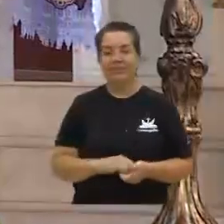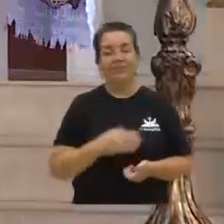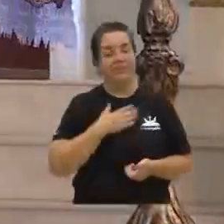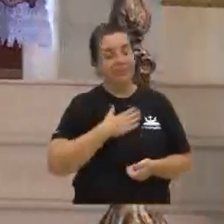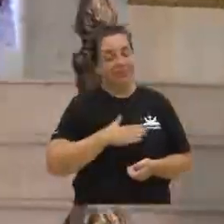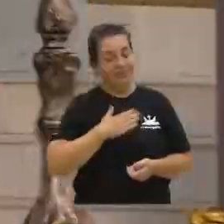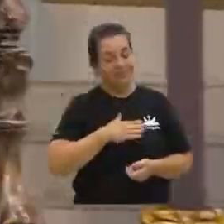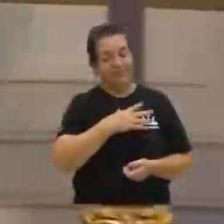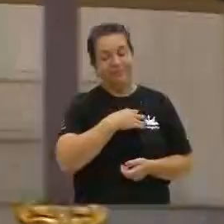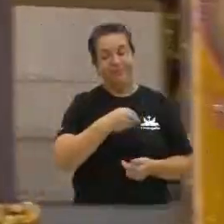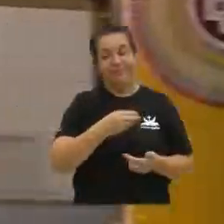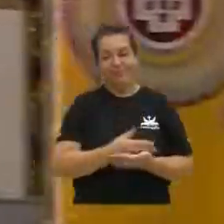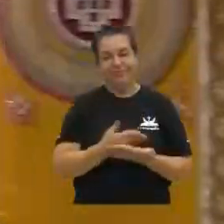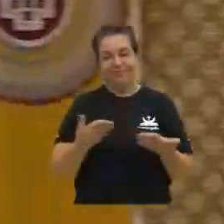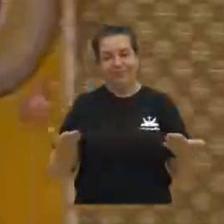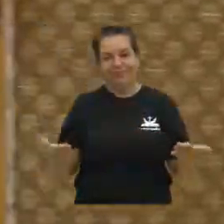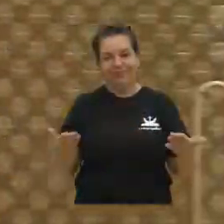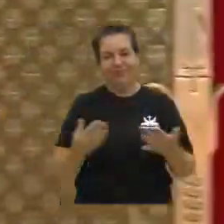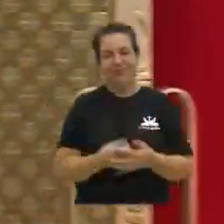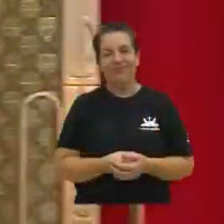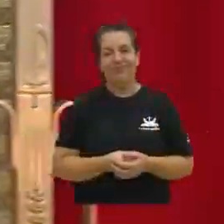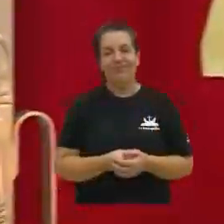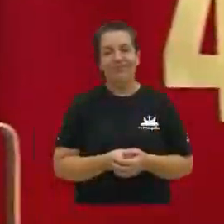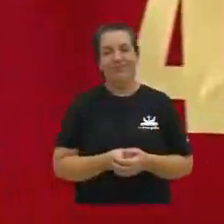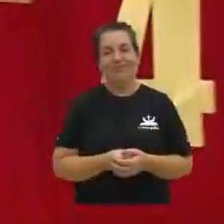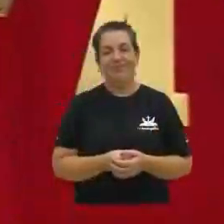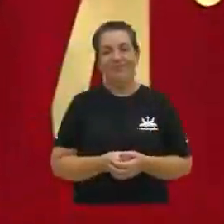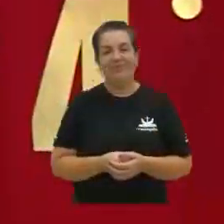Queridos filhos e filhas,